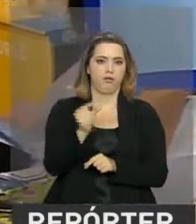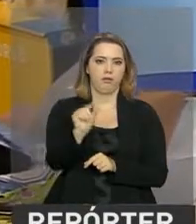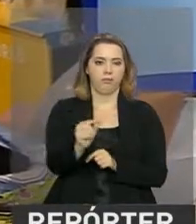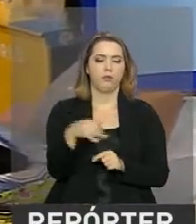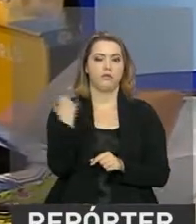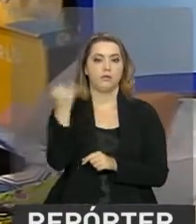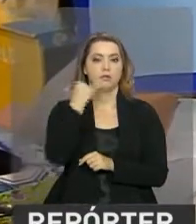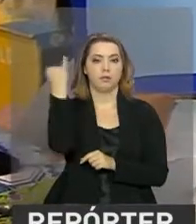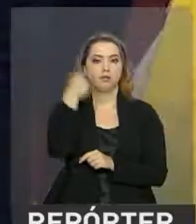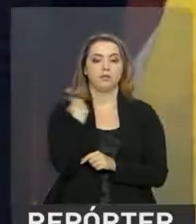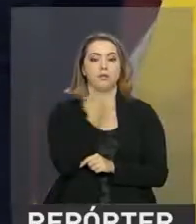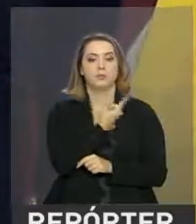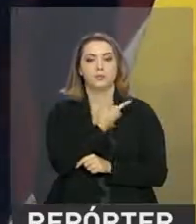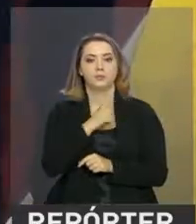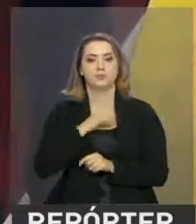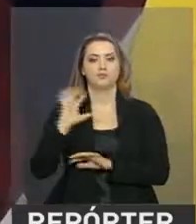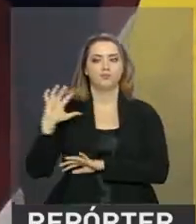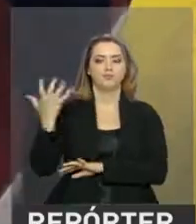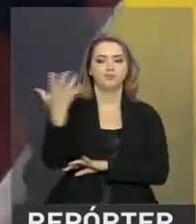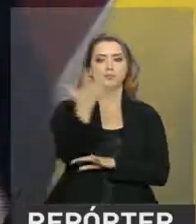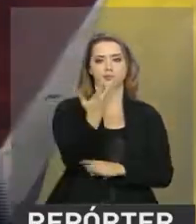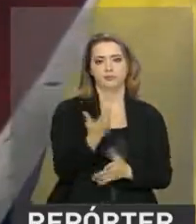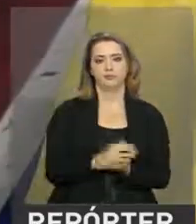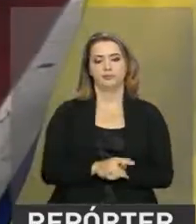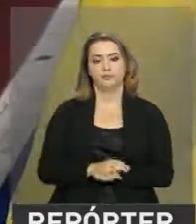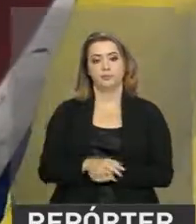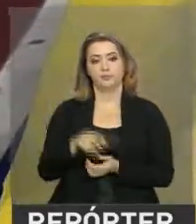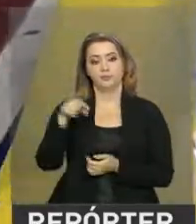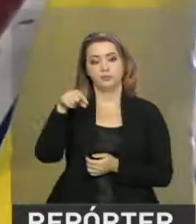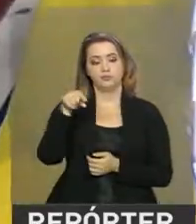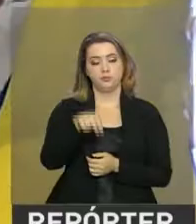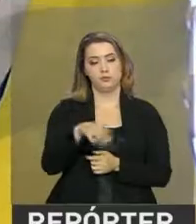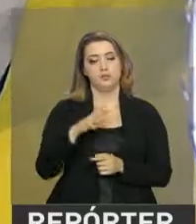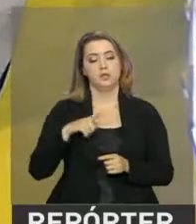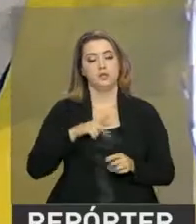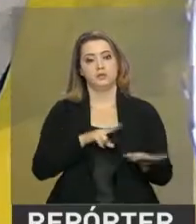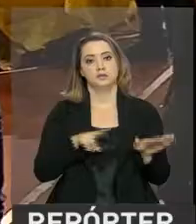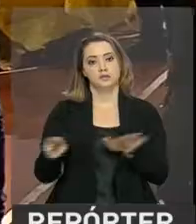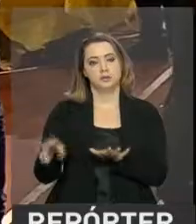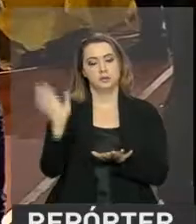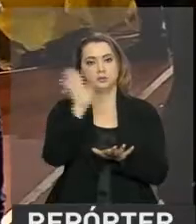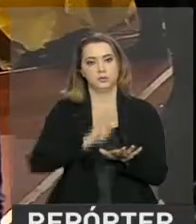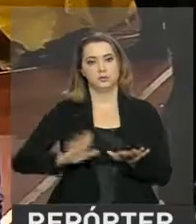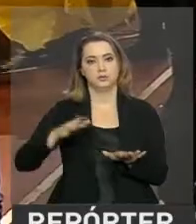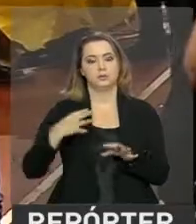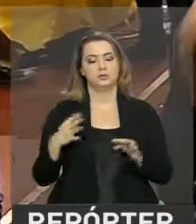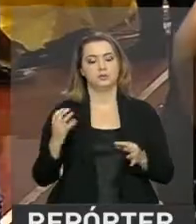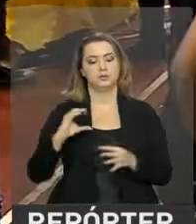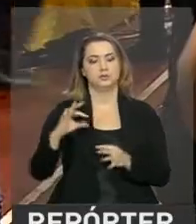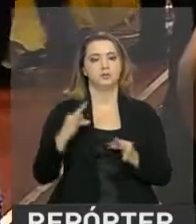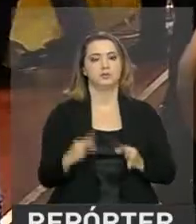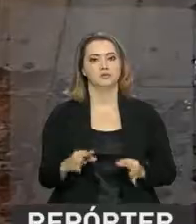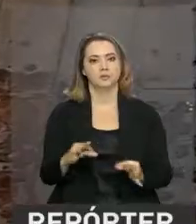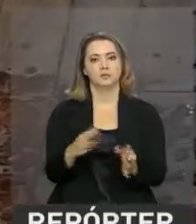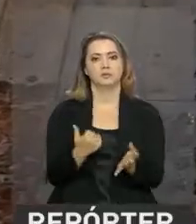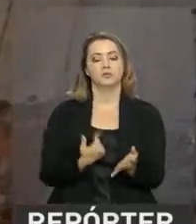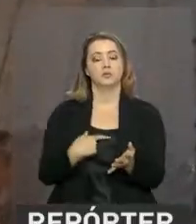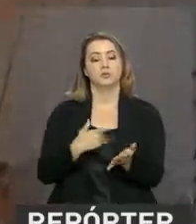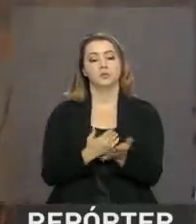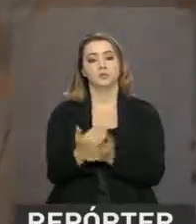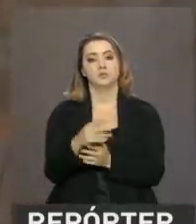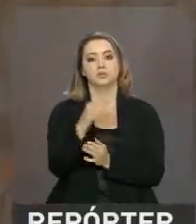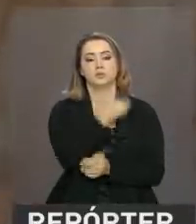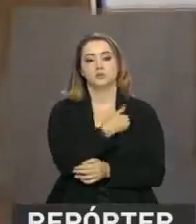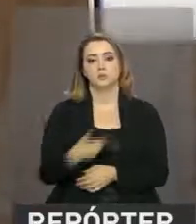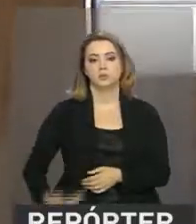no nosso ecossistema. A 13ª Semana Nacional de Ciência e Tecnologia é uma iniciativa do governo federal, que neste